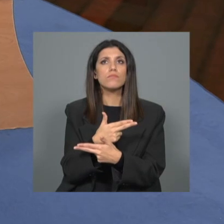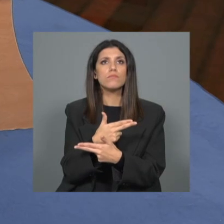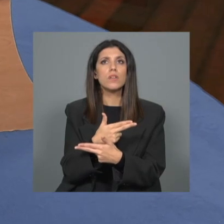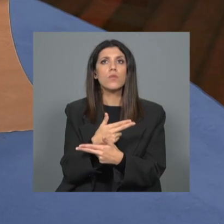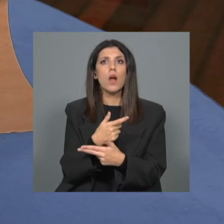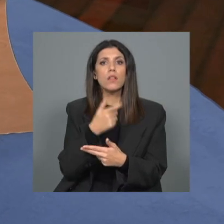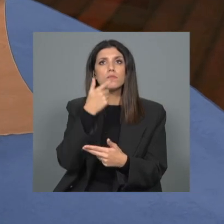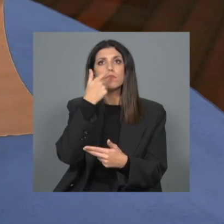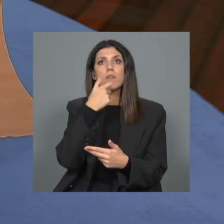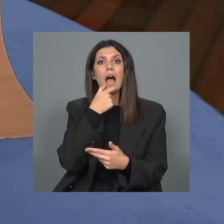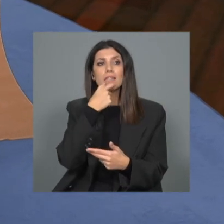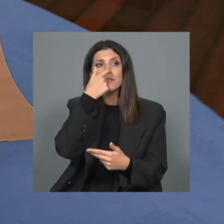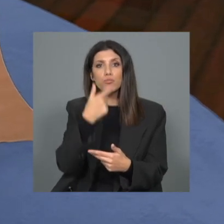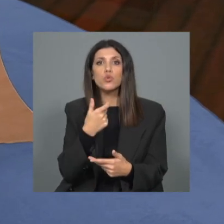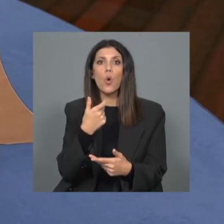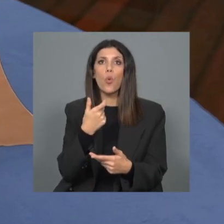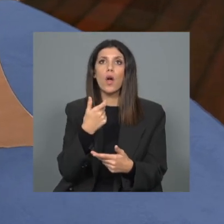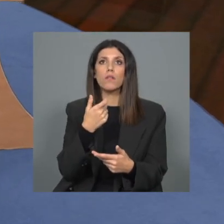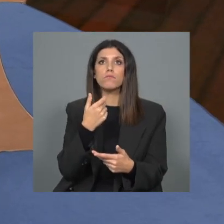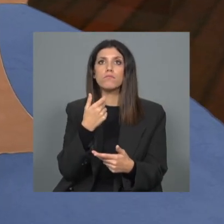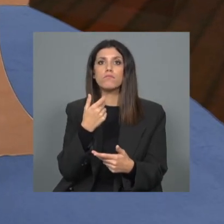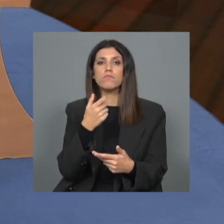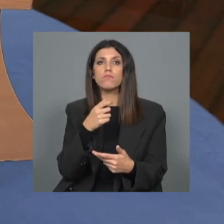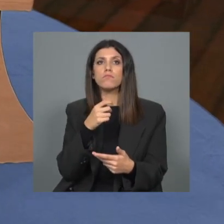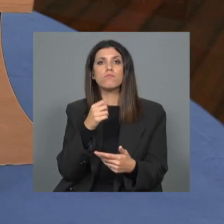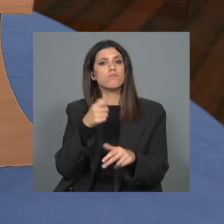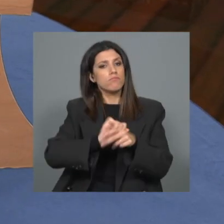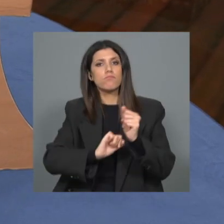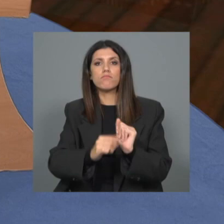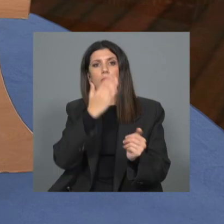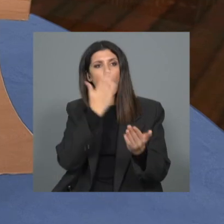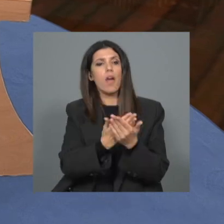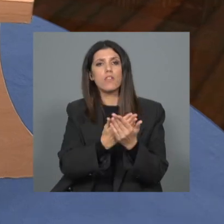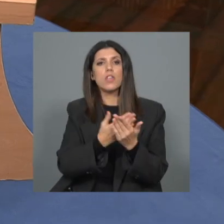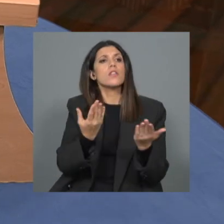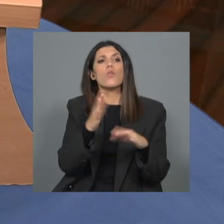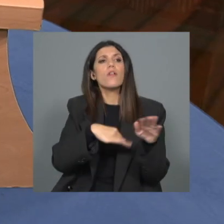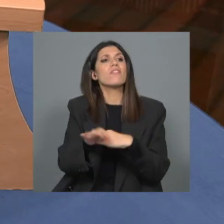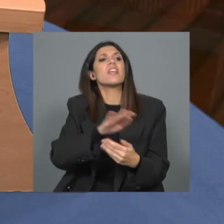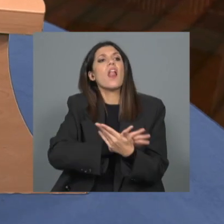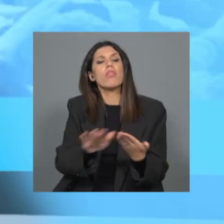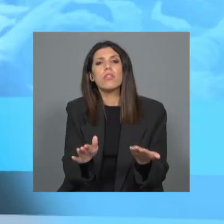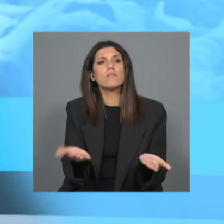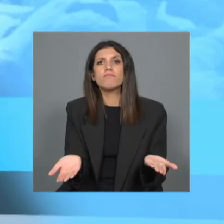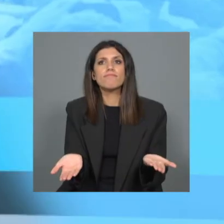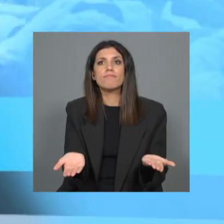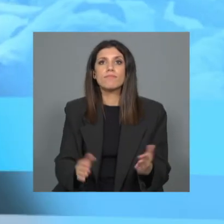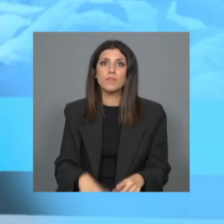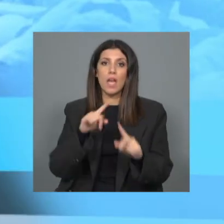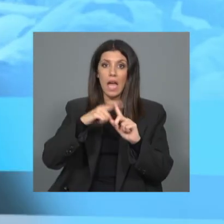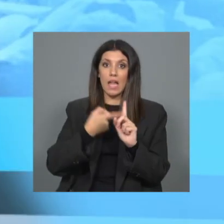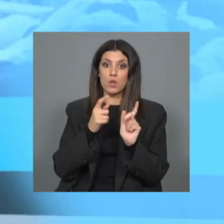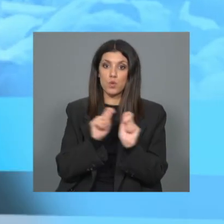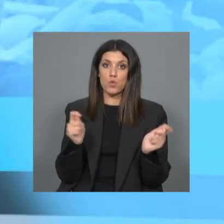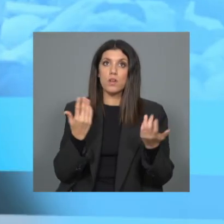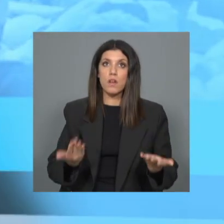nada. Que é um tipo de abordagem já um bocadinho diferente daquela que habitualmente temos sobre o conflito. E este ano do pontificado,